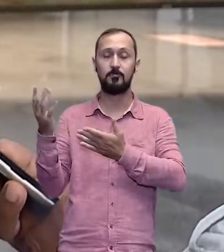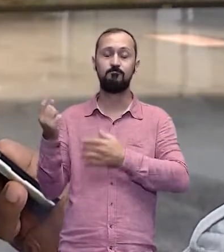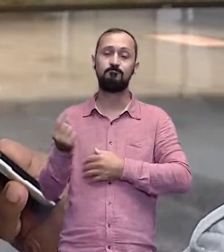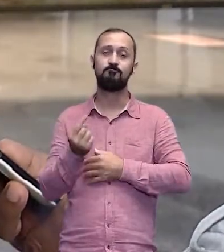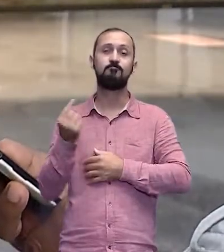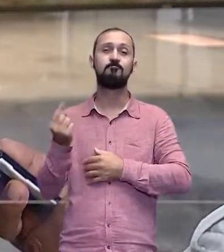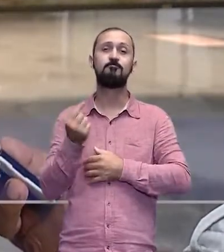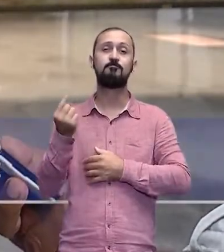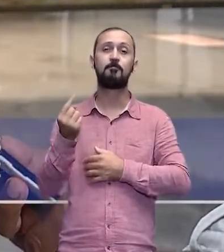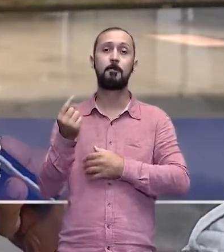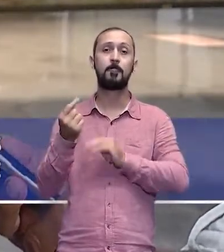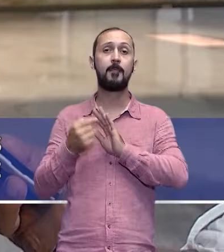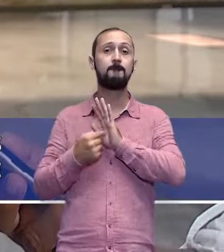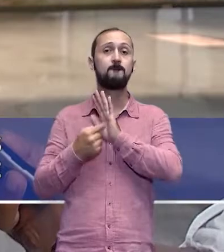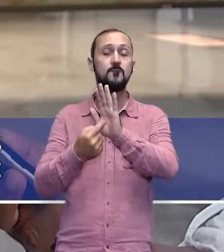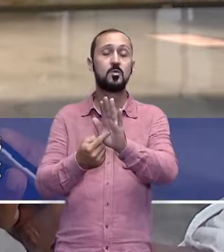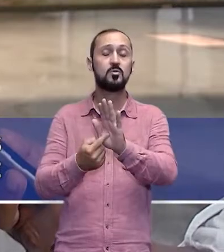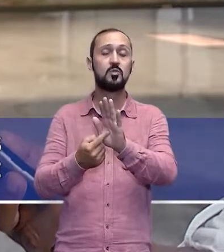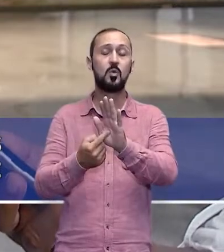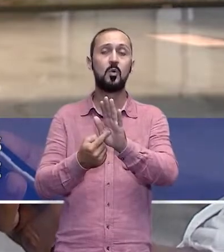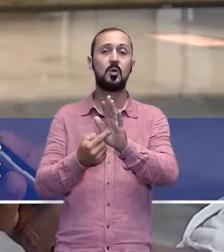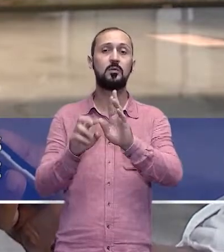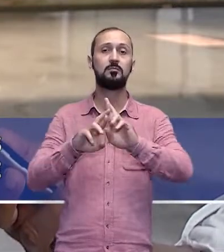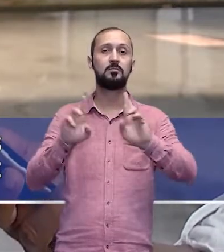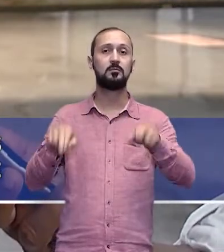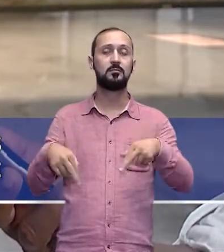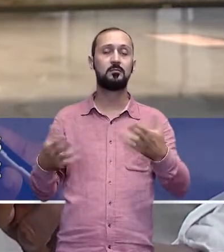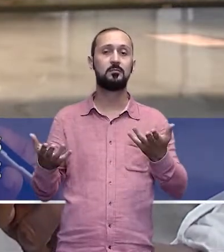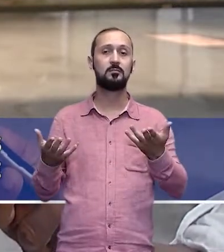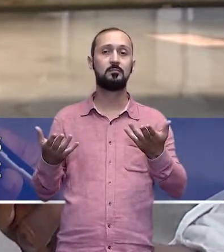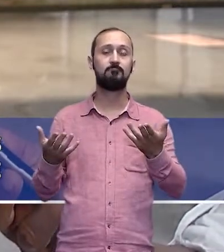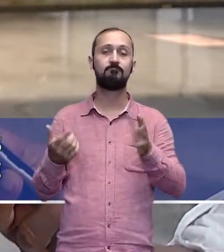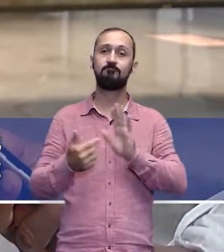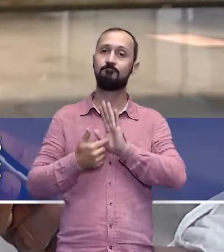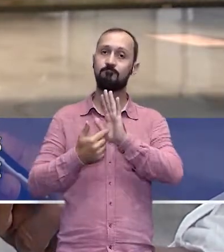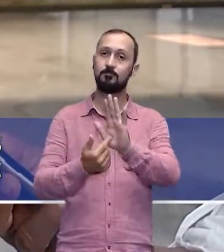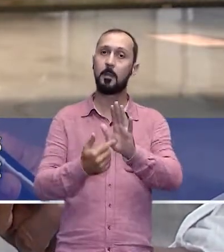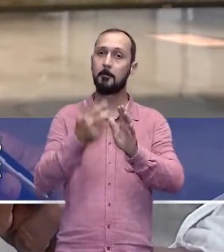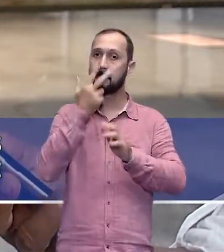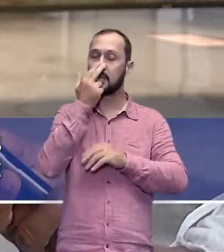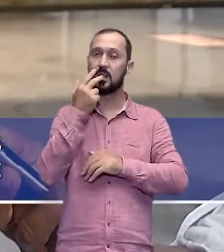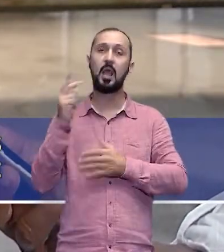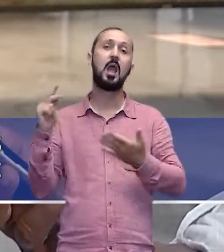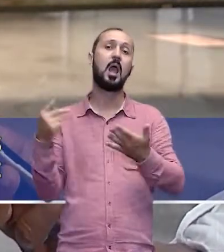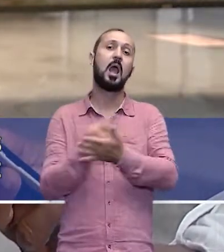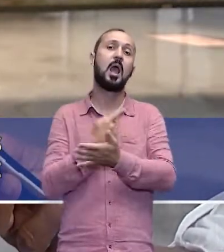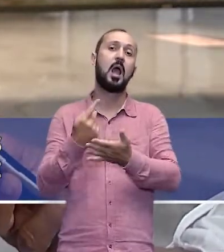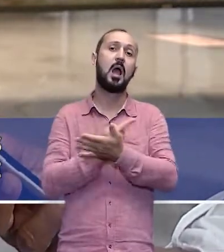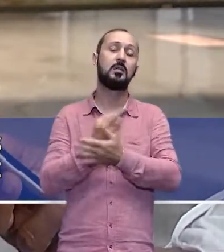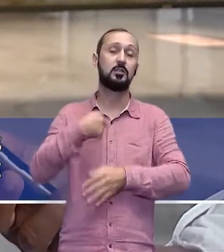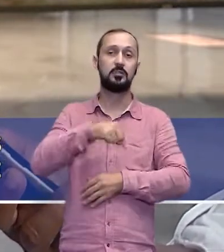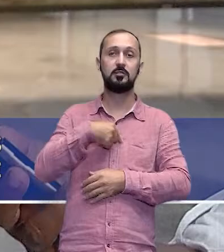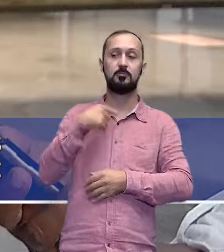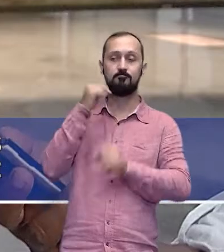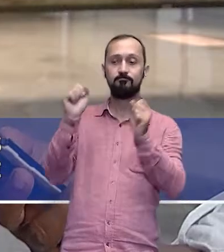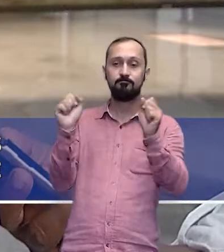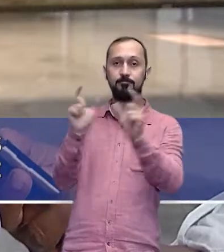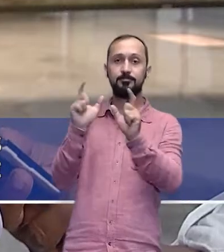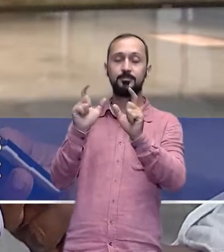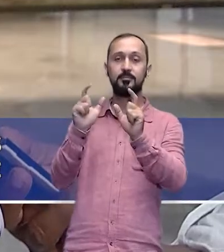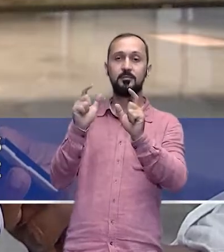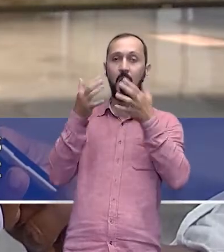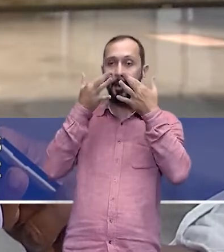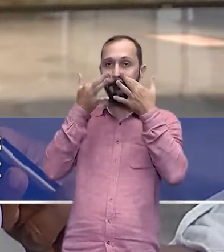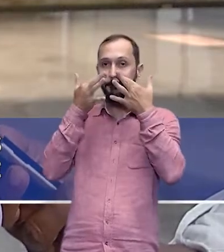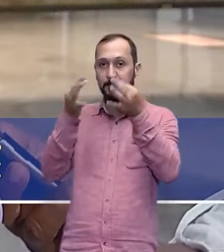irônico, manifestou na rede de forma até inadequada e que nós entendemos que